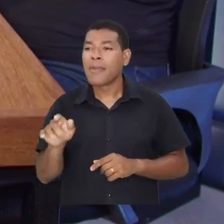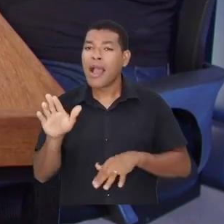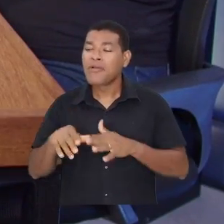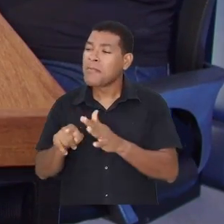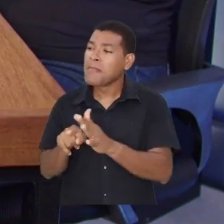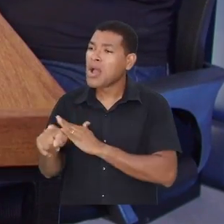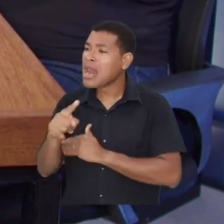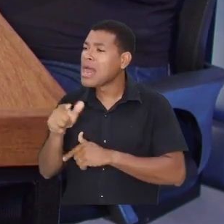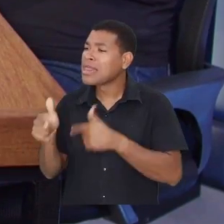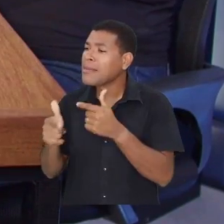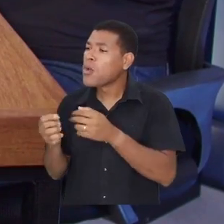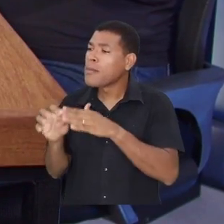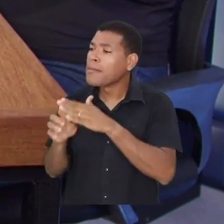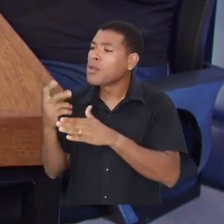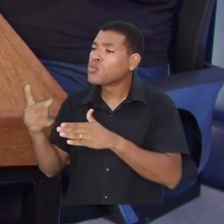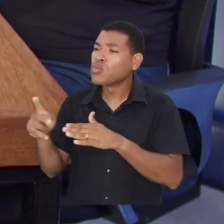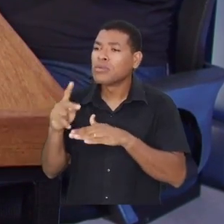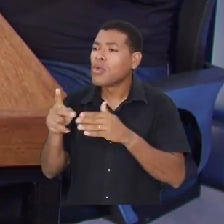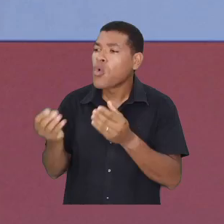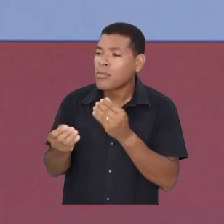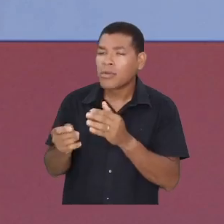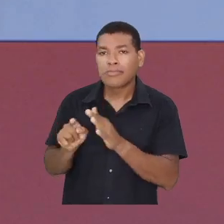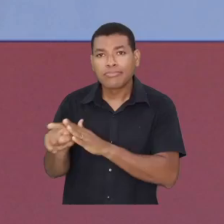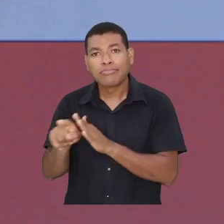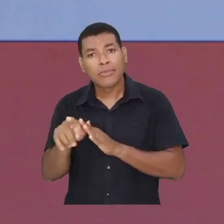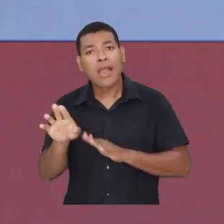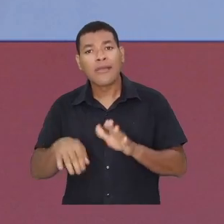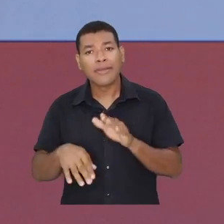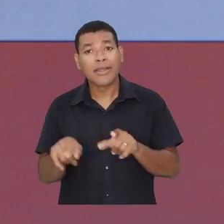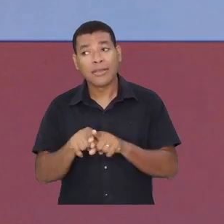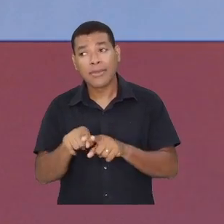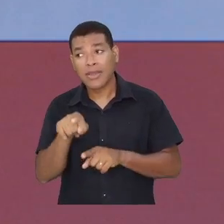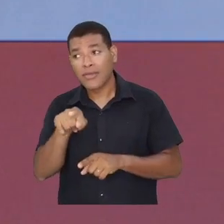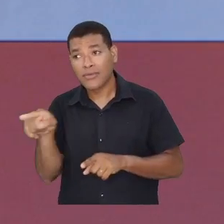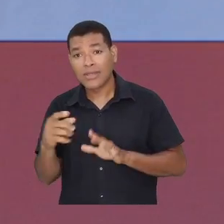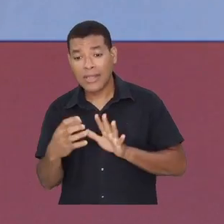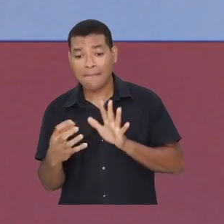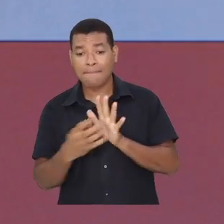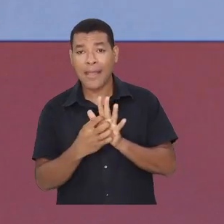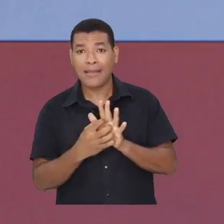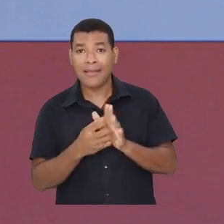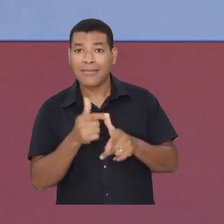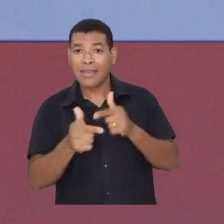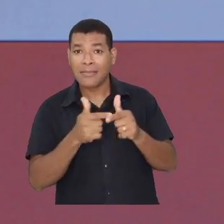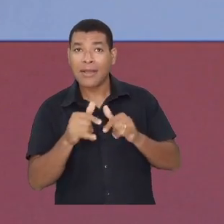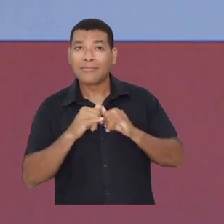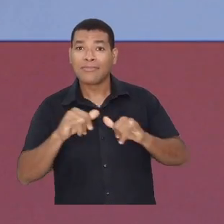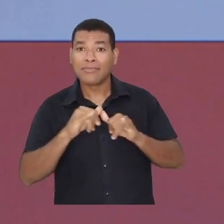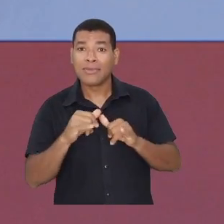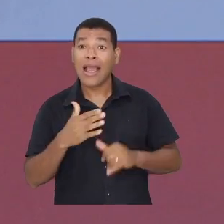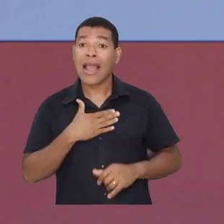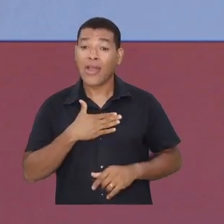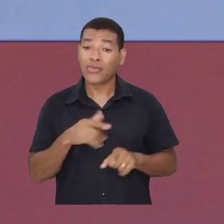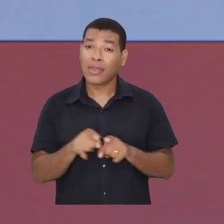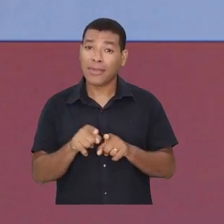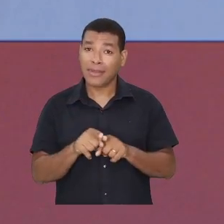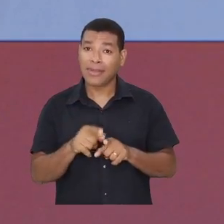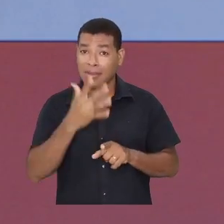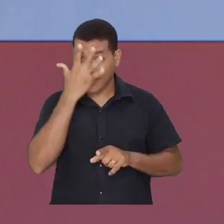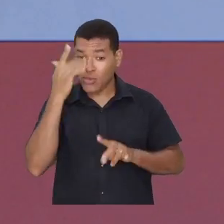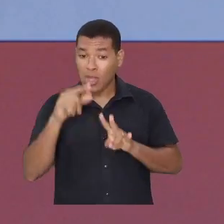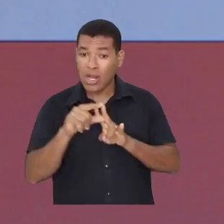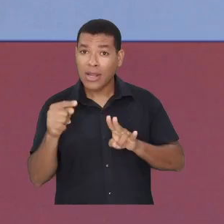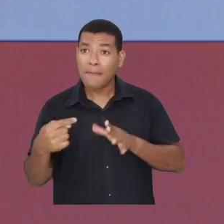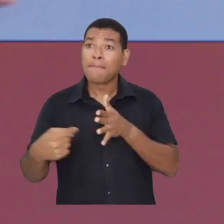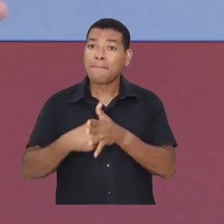ou na PepsiCo, ou até você ver, né, como é importante vocês trabalharem a marca de vocês para mim também, porque as pessoas vêm me perguntar no LinkedIn como que é